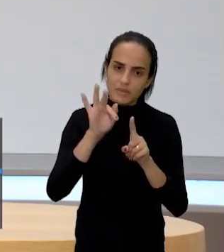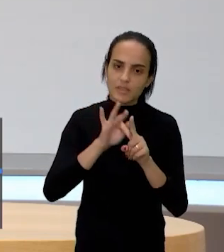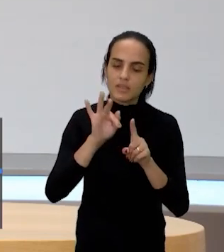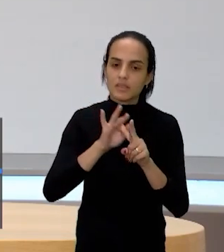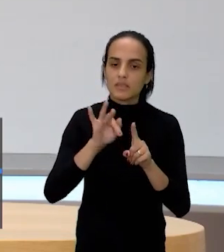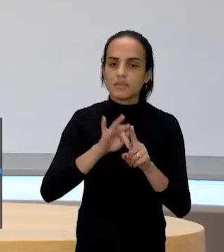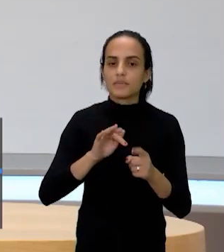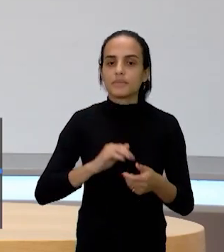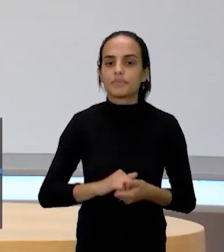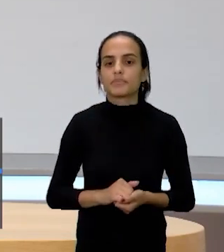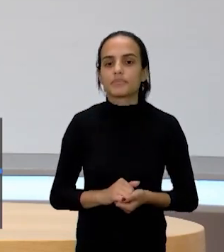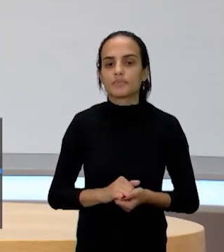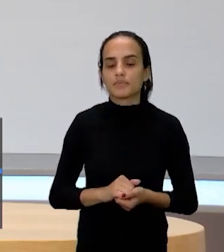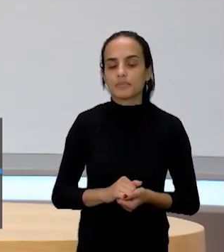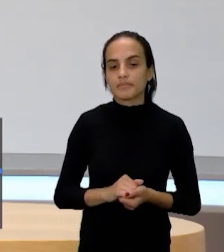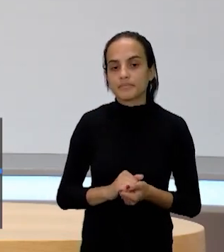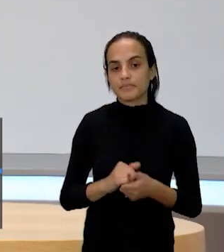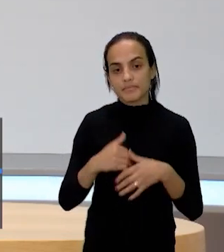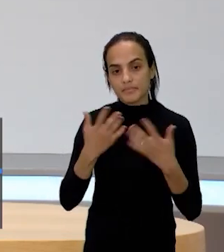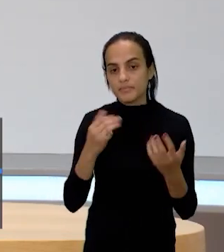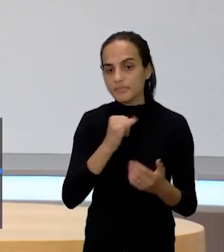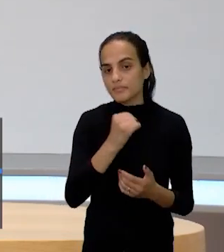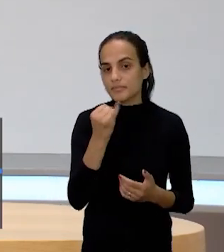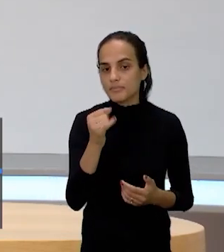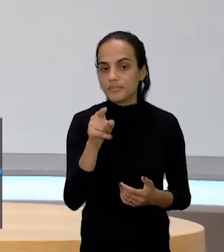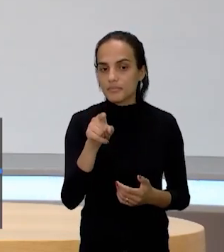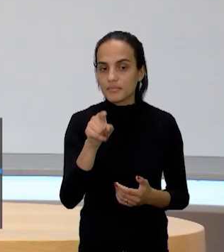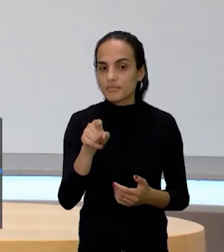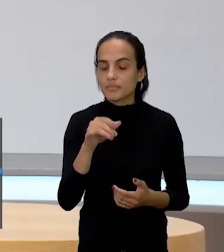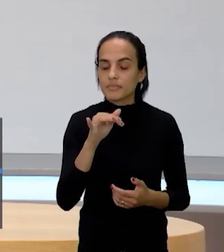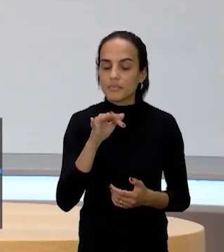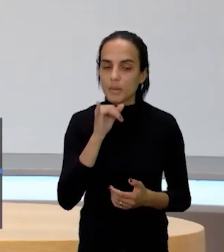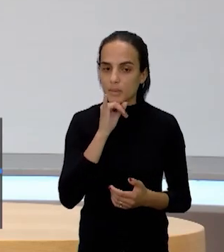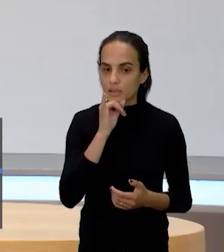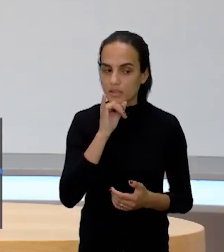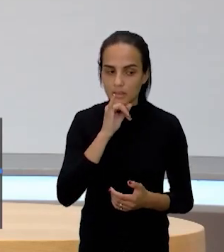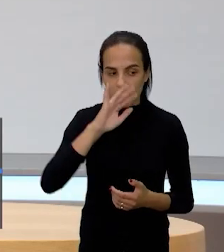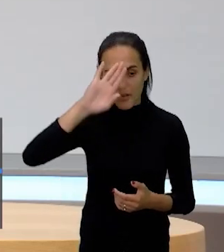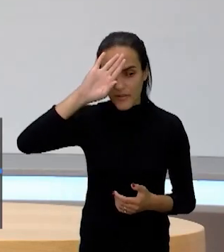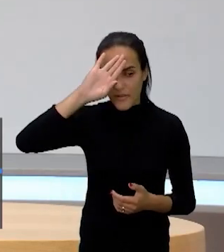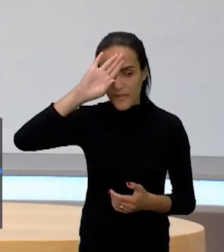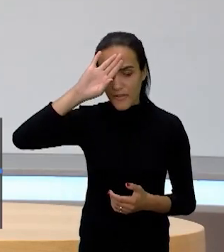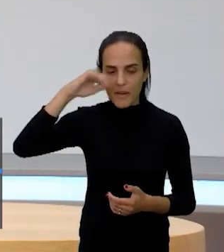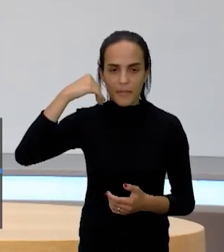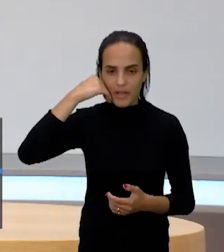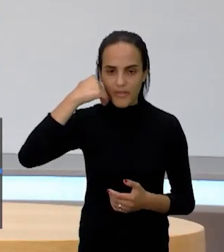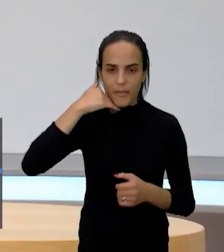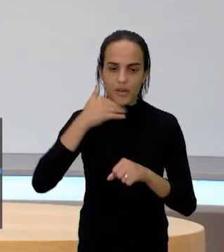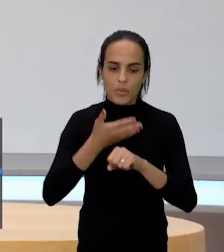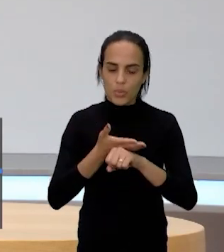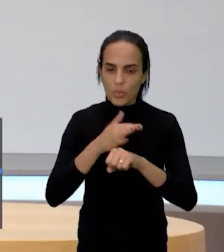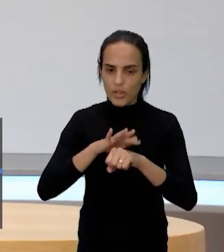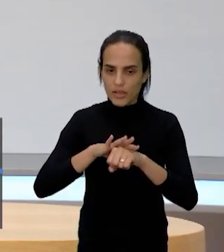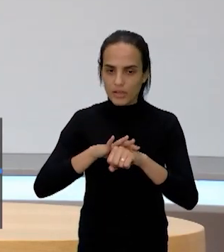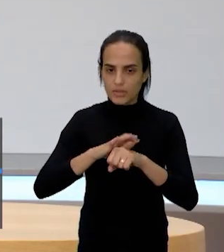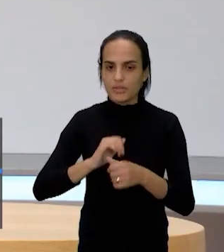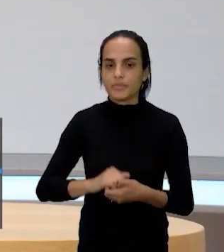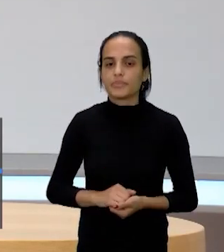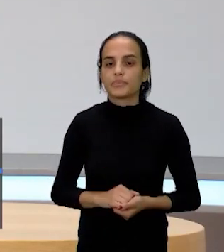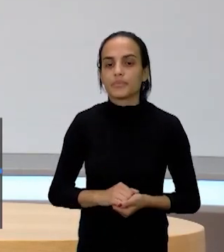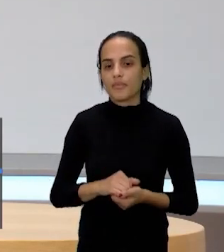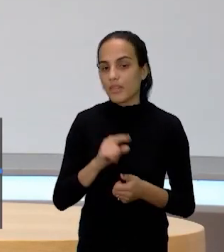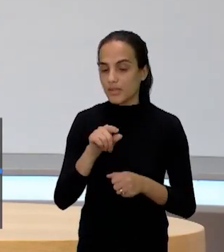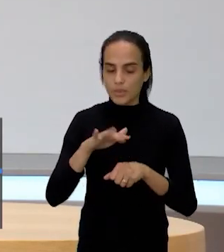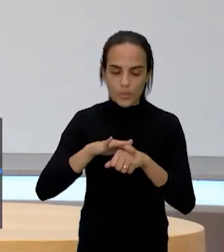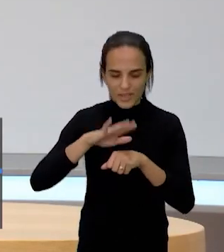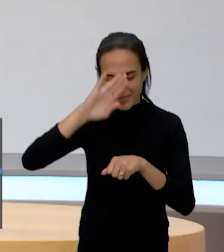ação enzimática. Então, se você, por exemplo, tiver com febre, você está lá doente